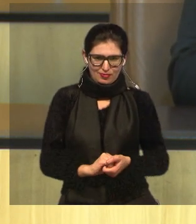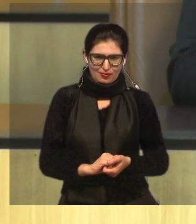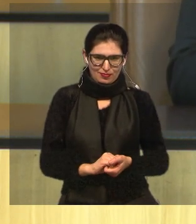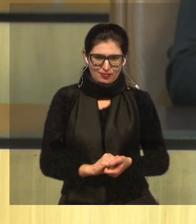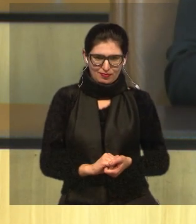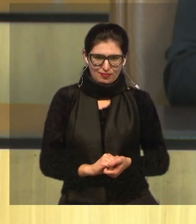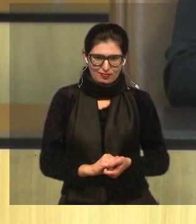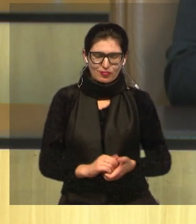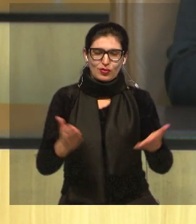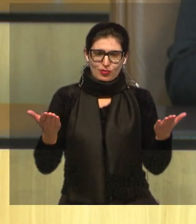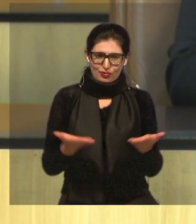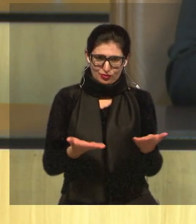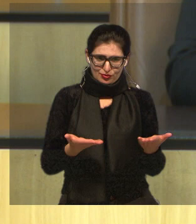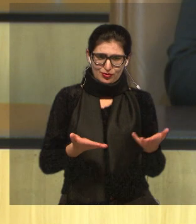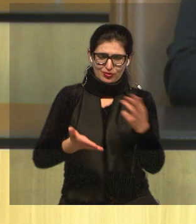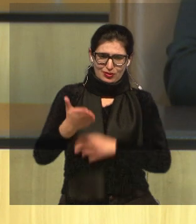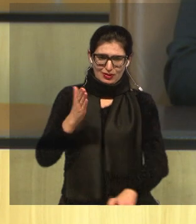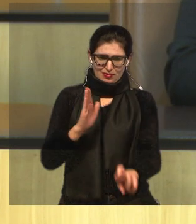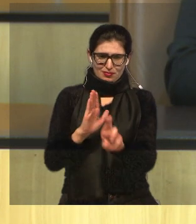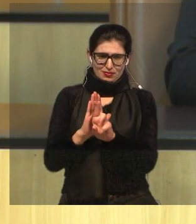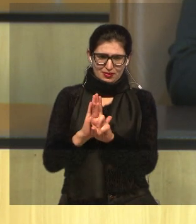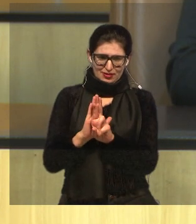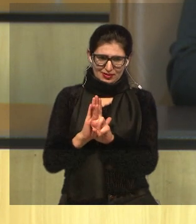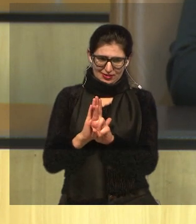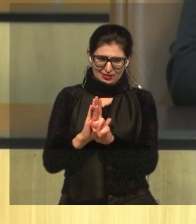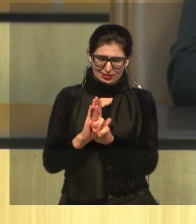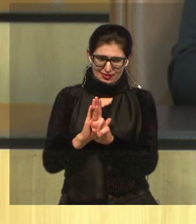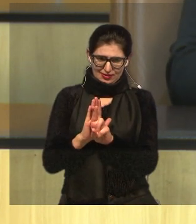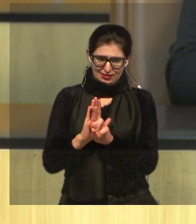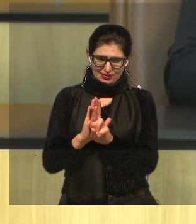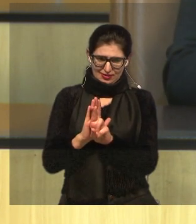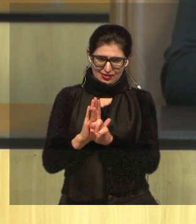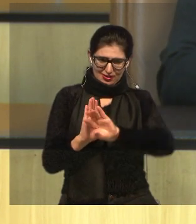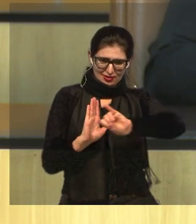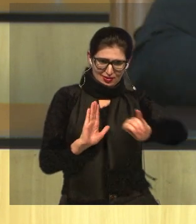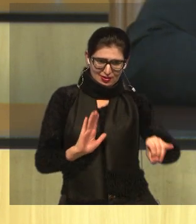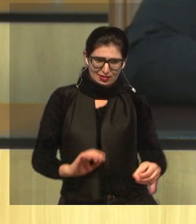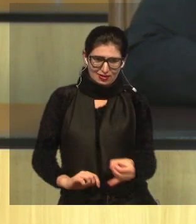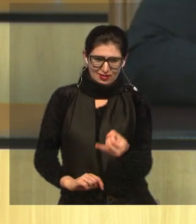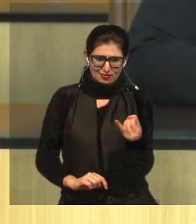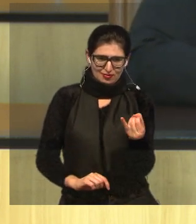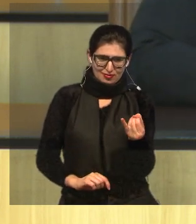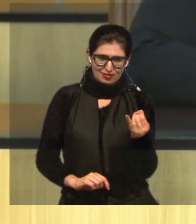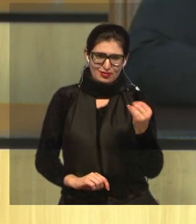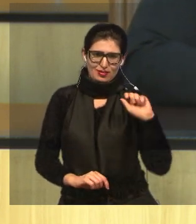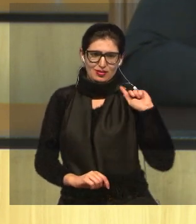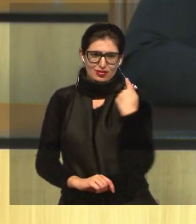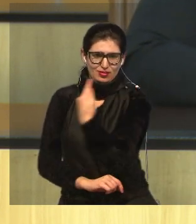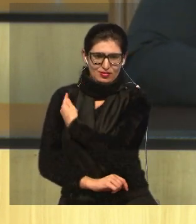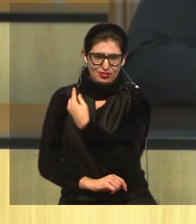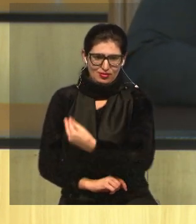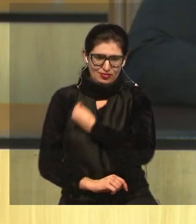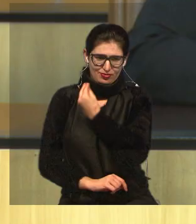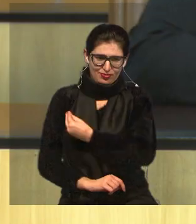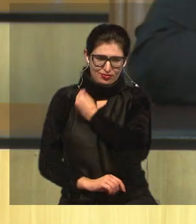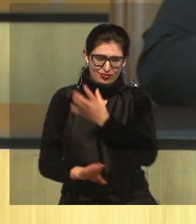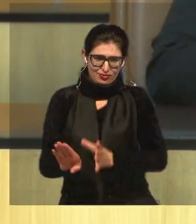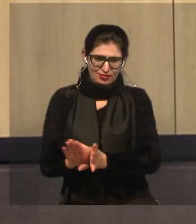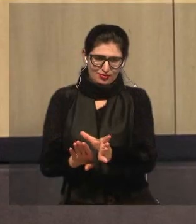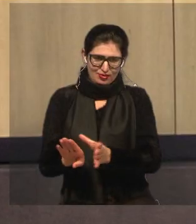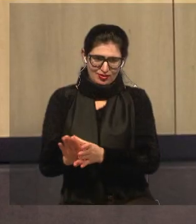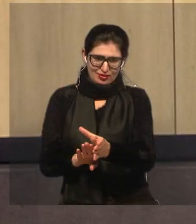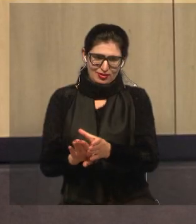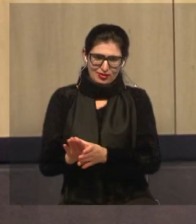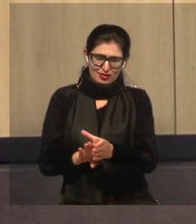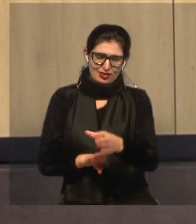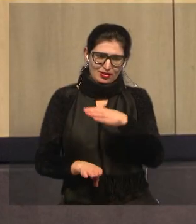aqui vai hoje representar, na sua fala, aproveitando que nós estamos aqui, o Conselho Municipal de Direito